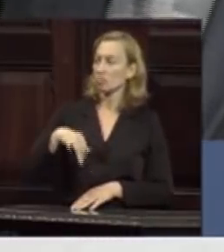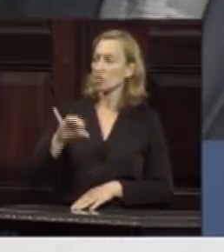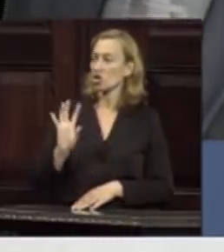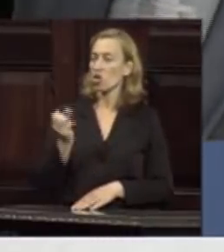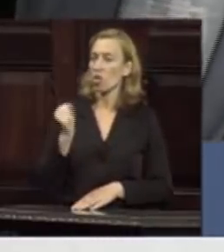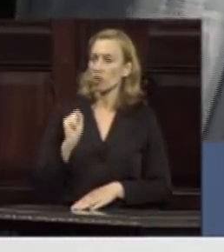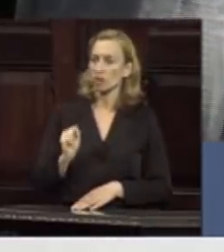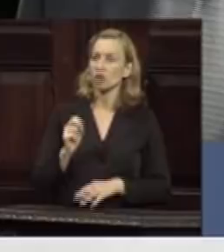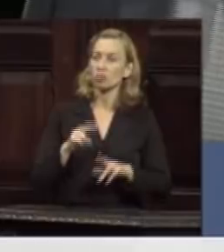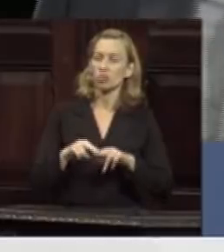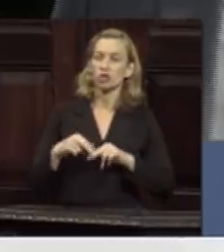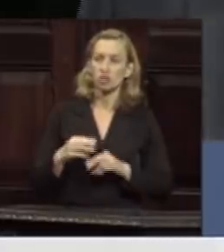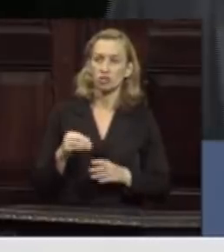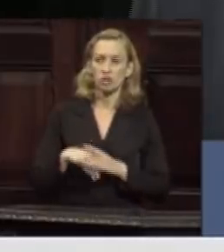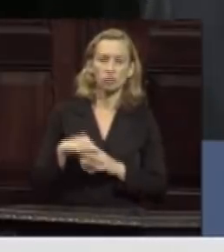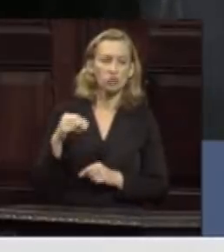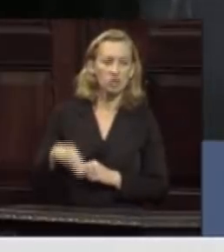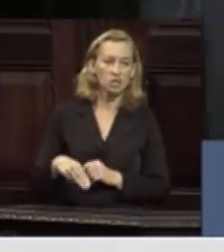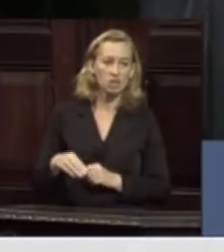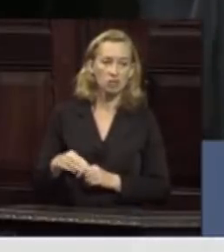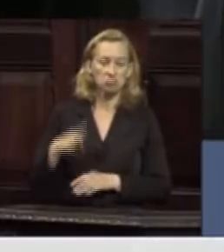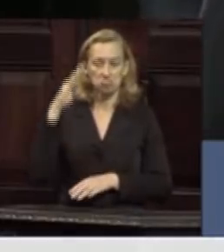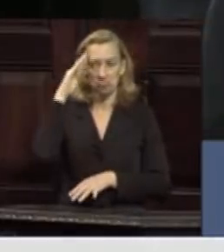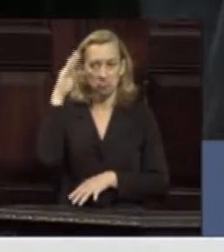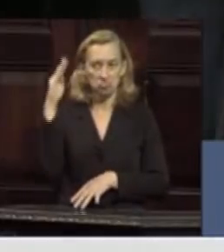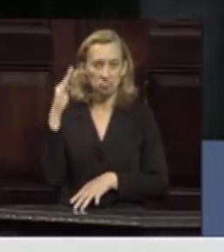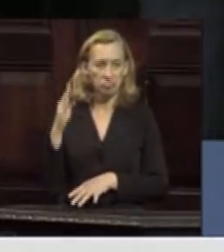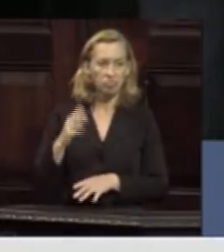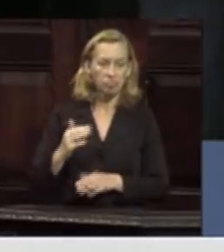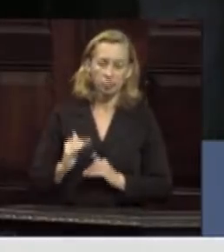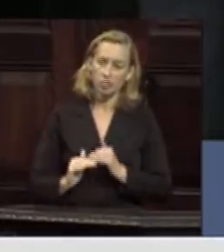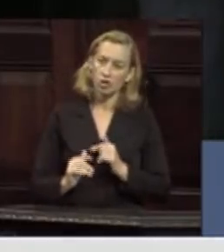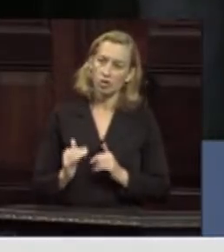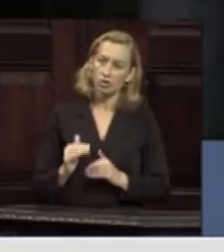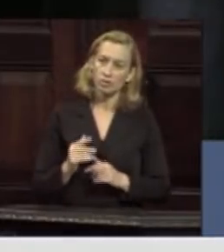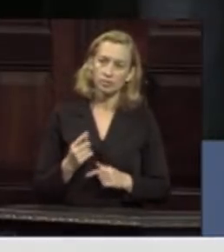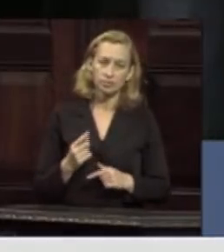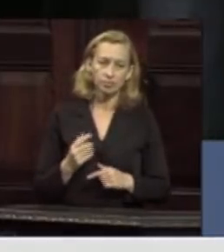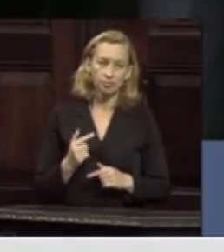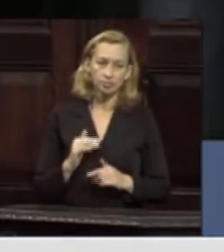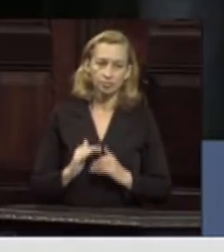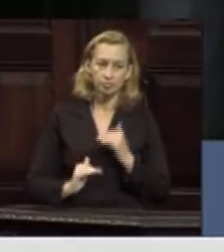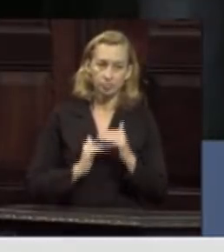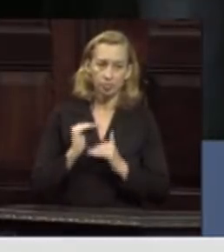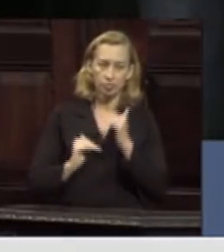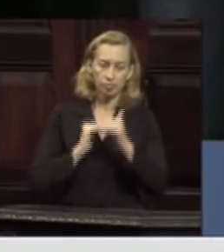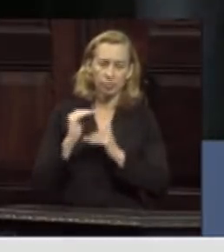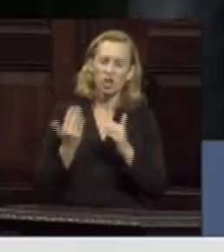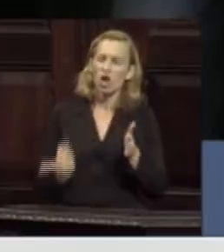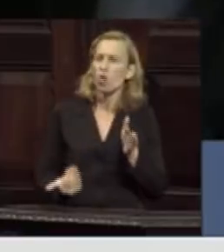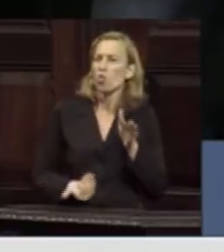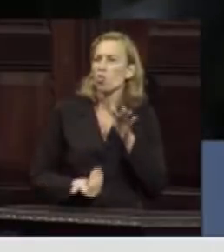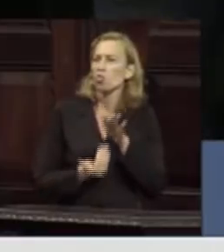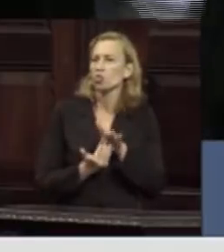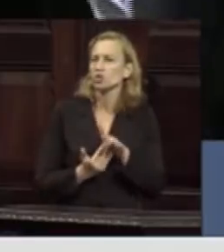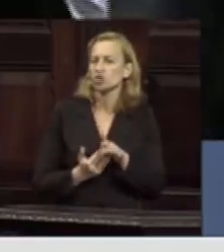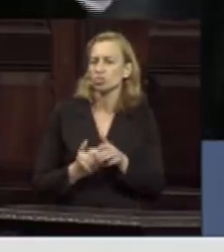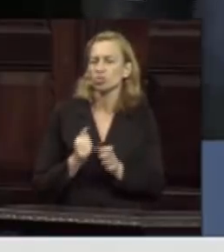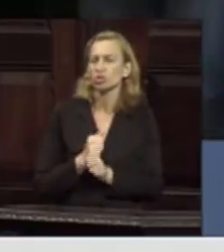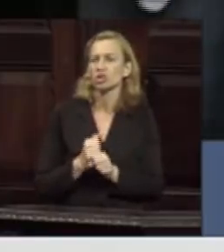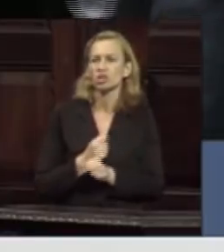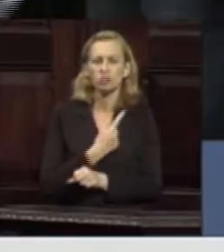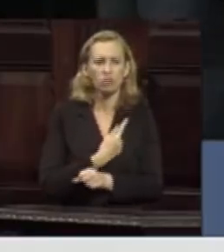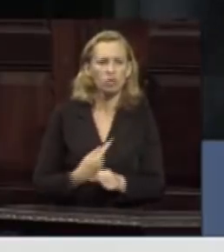sim. É fundamental, uma vez que o empréstimo foi aprovado, no último ano de governo, inclusive,